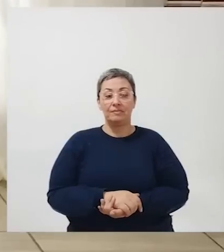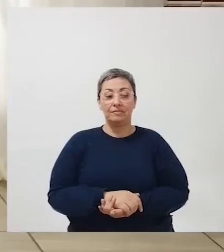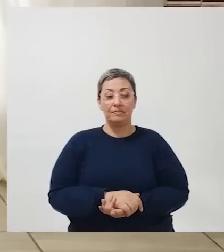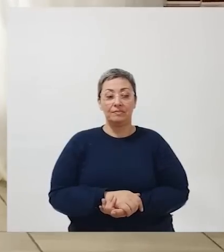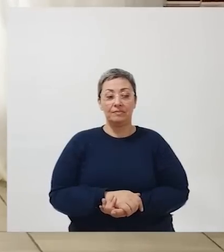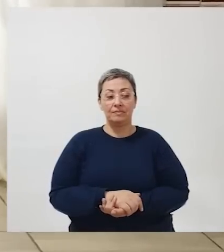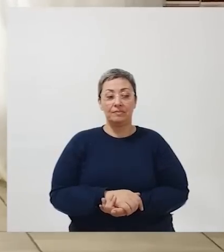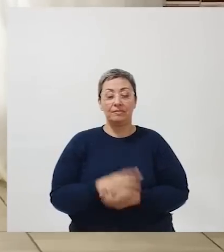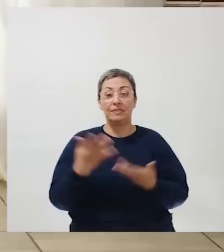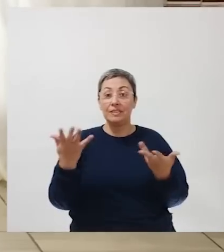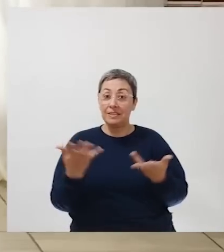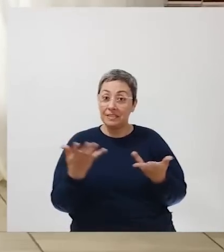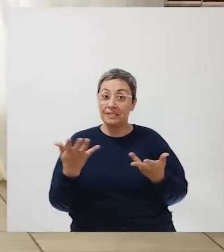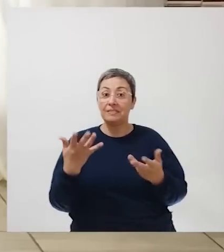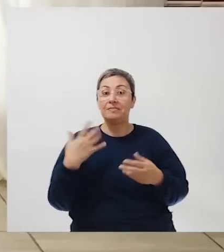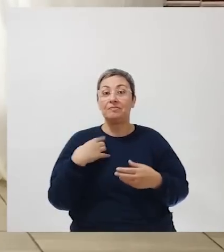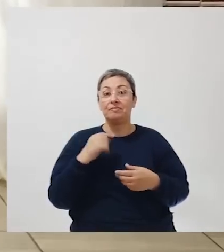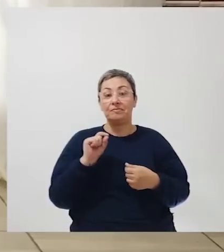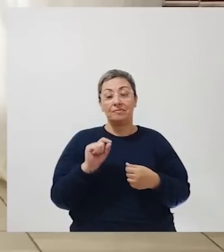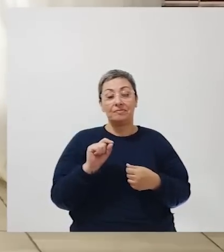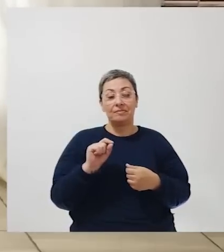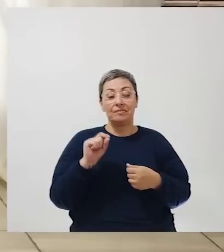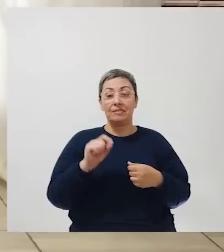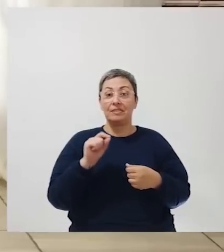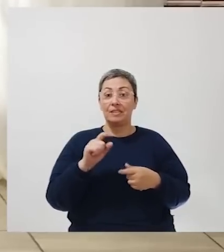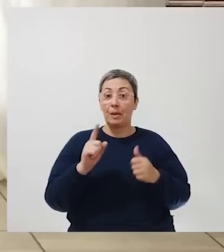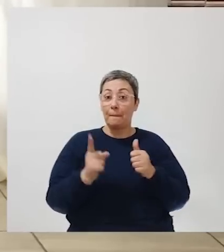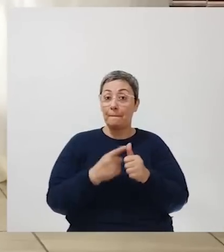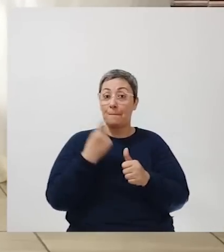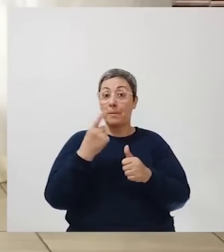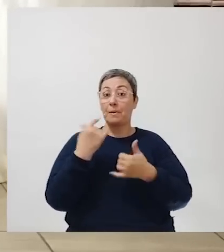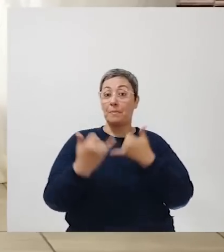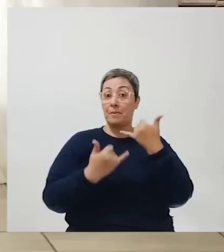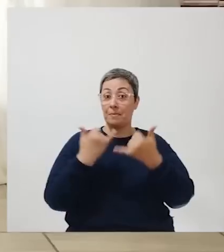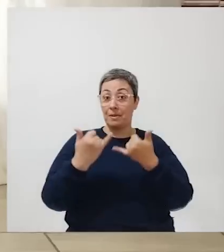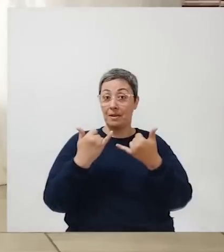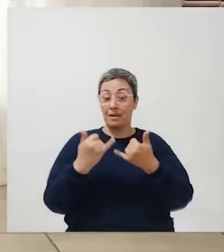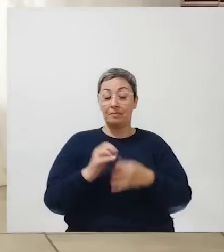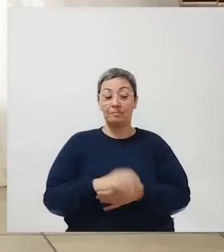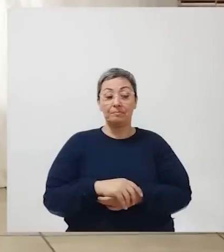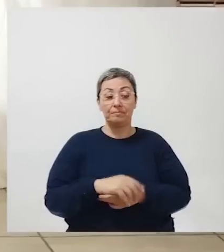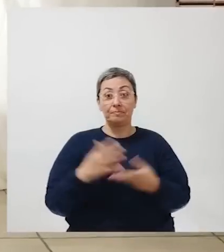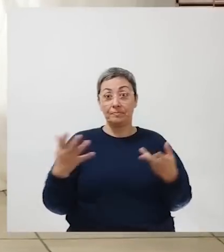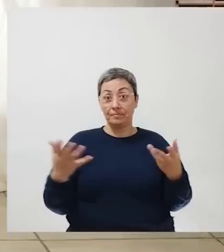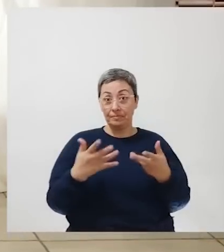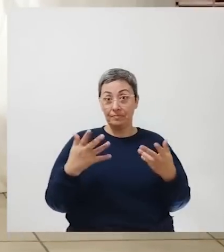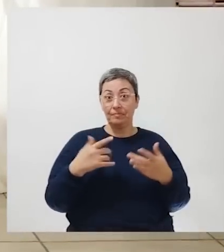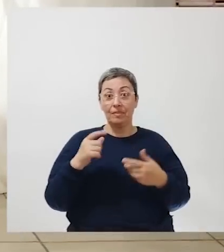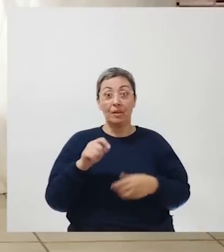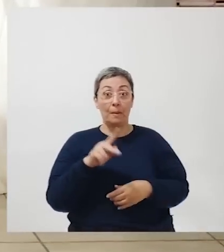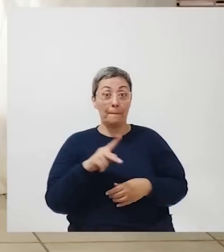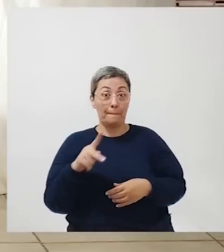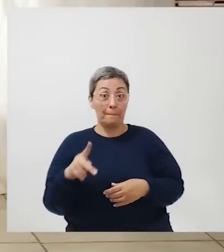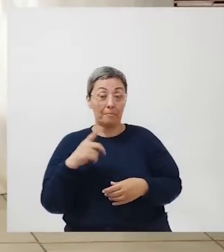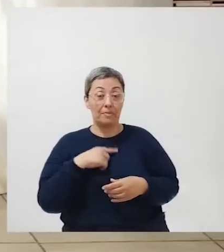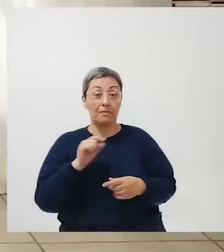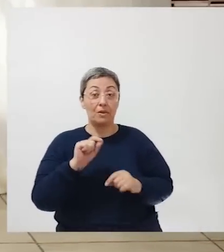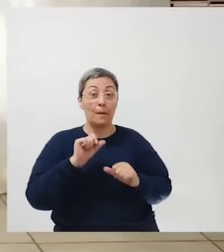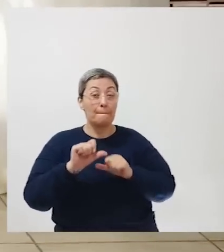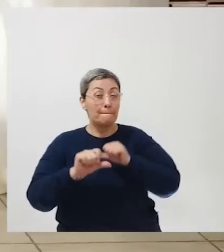rua. E essa foi a primeira parte da nossa brincadeira. Agora a professora fez